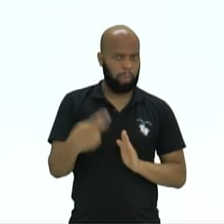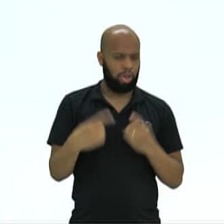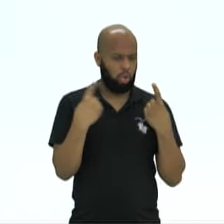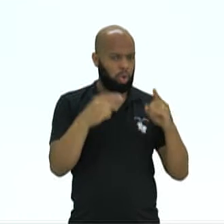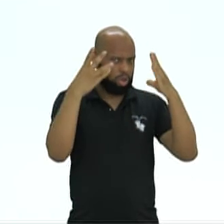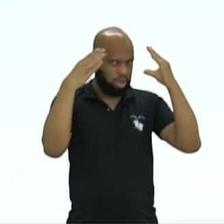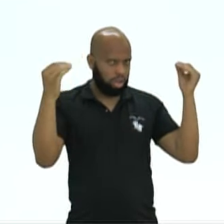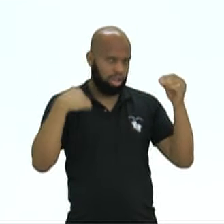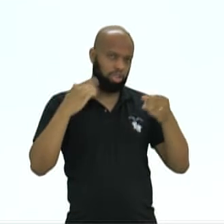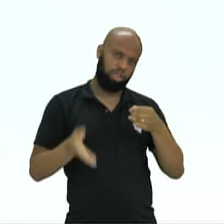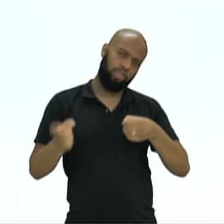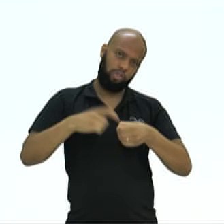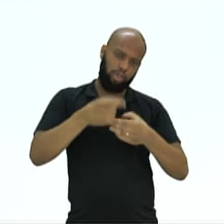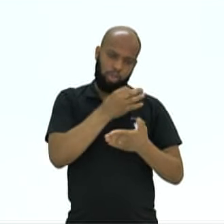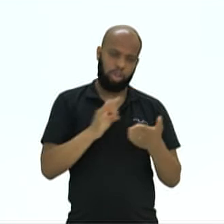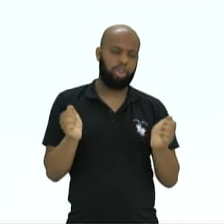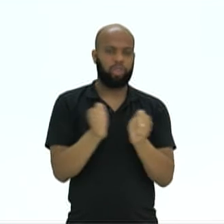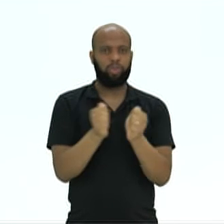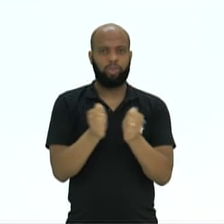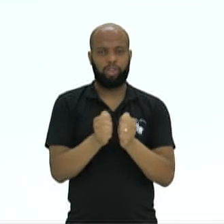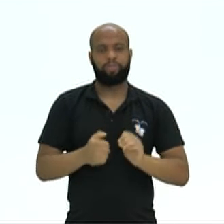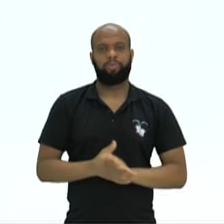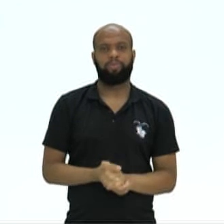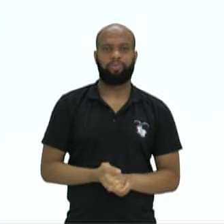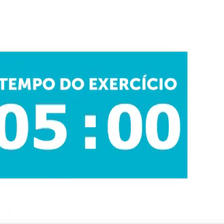pouquinho nós voltamos, cogemos juntos.